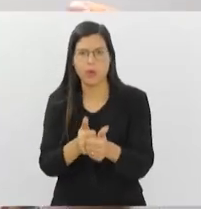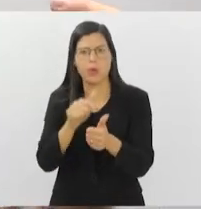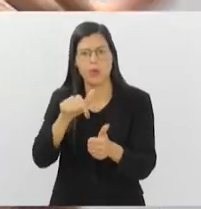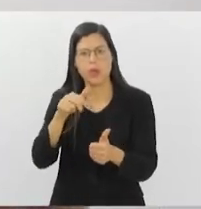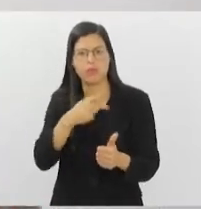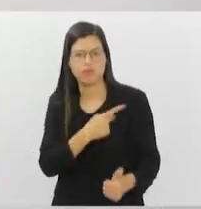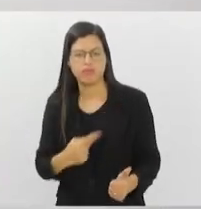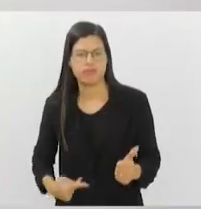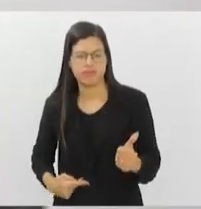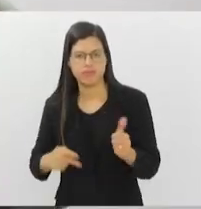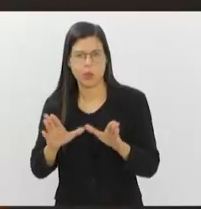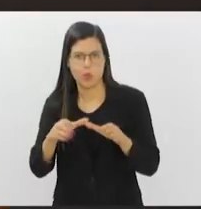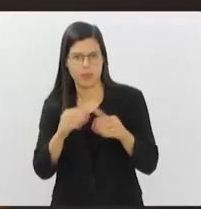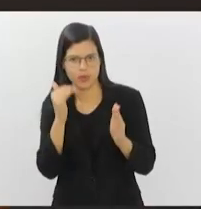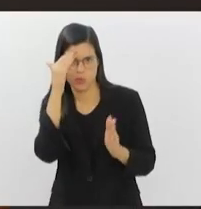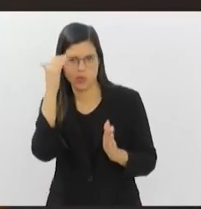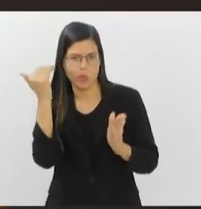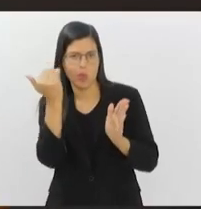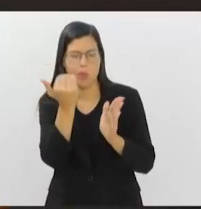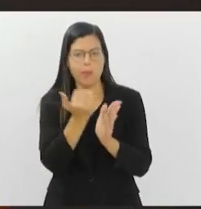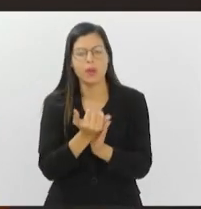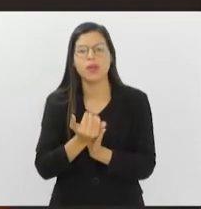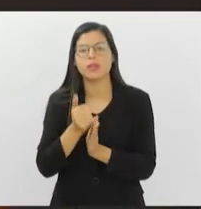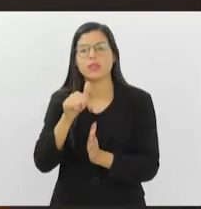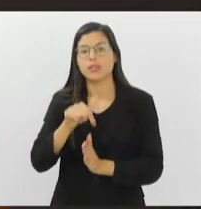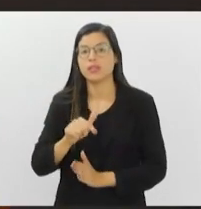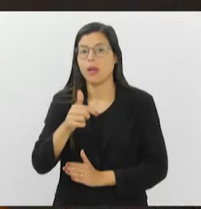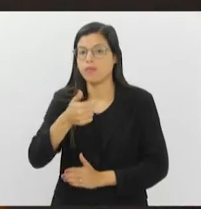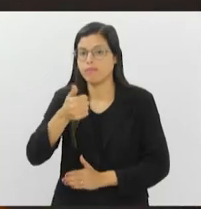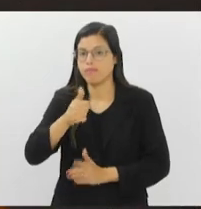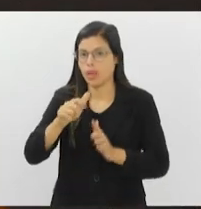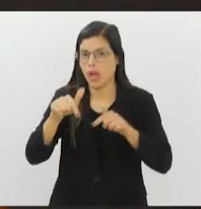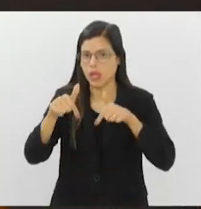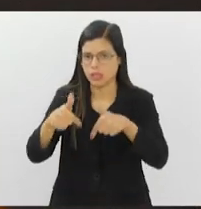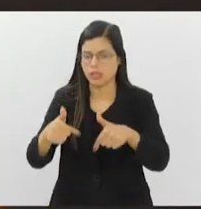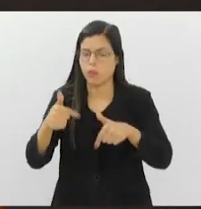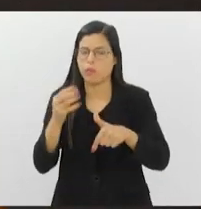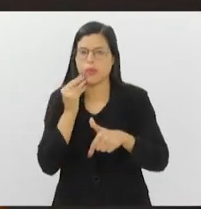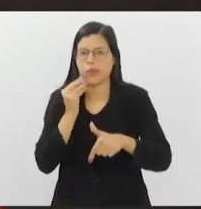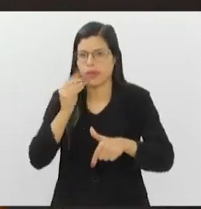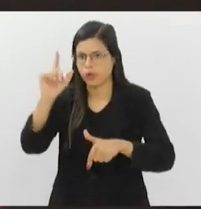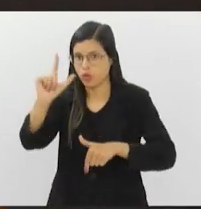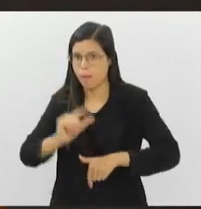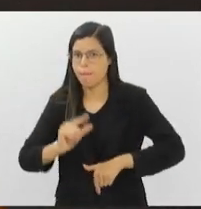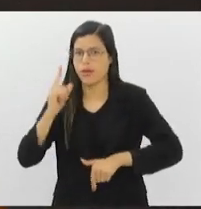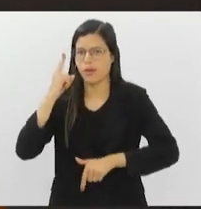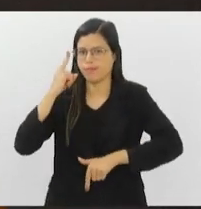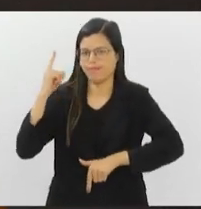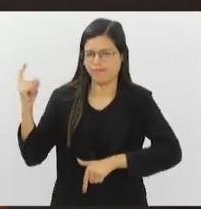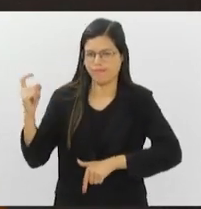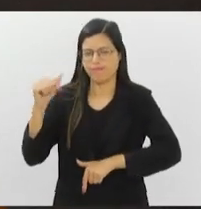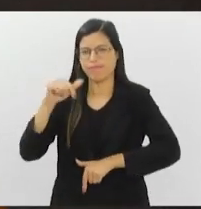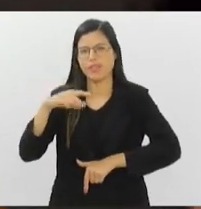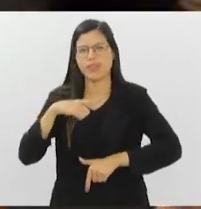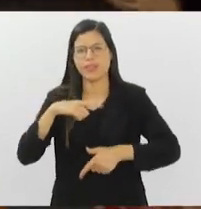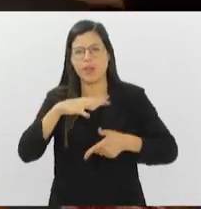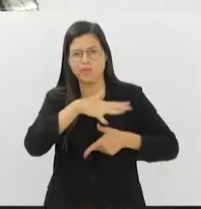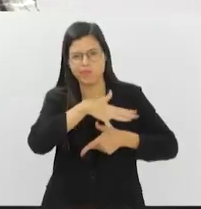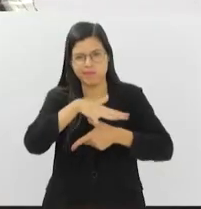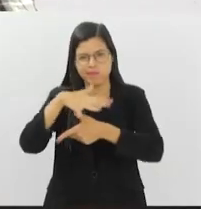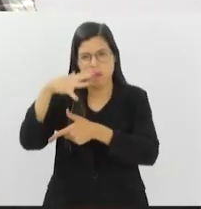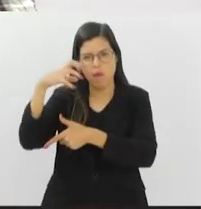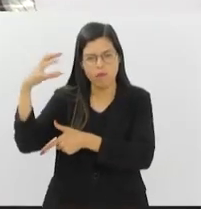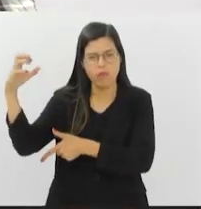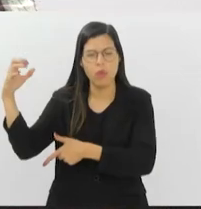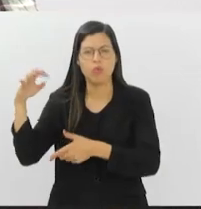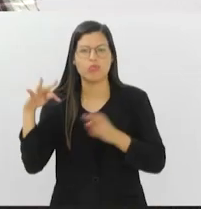participou como mediador Este é o primeiro passo para se tentar mitigar a poluição sonora provocada por voos de helicópteros de turismo